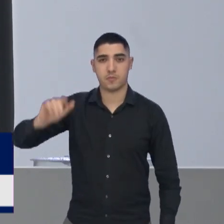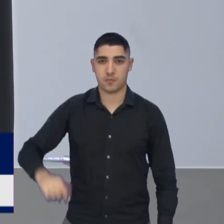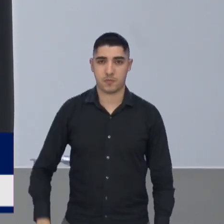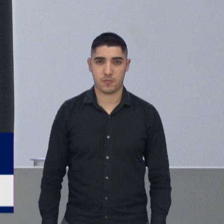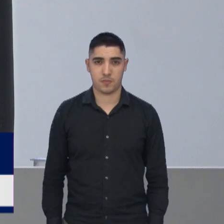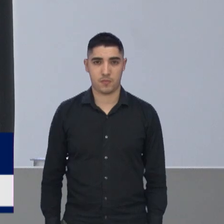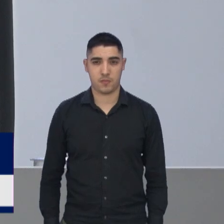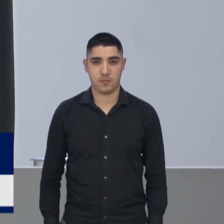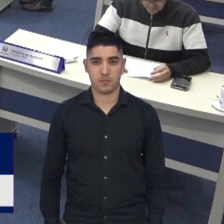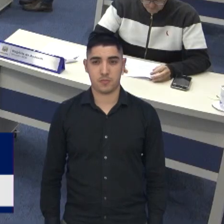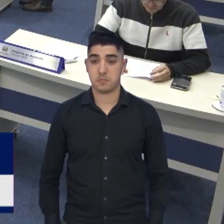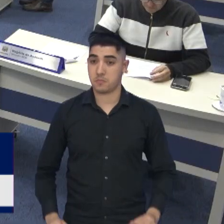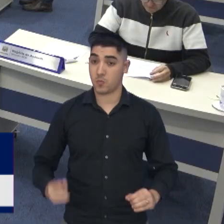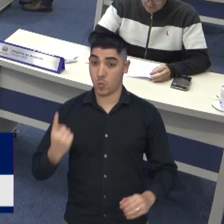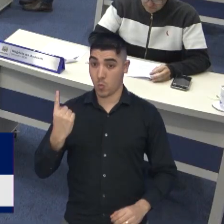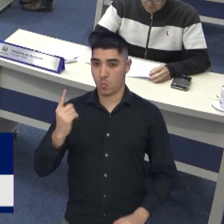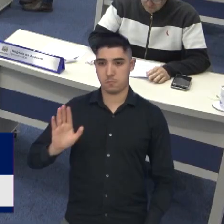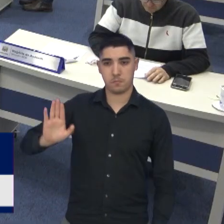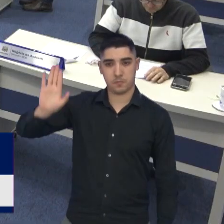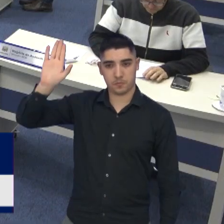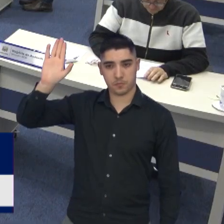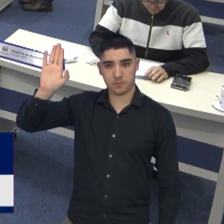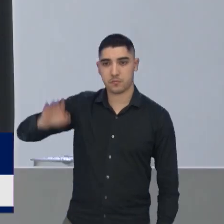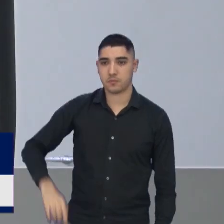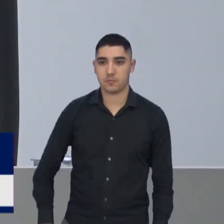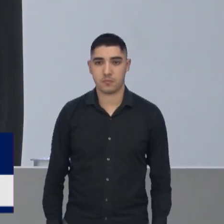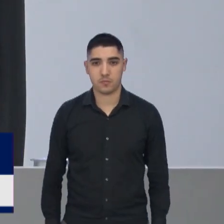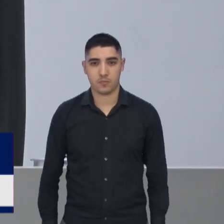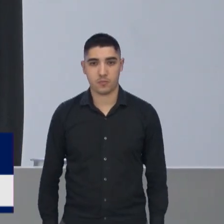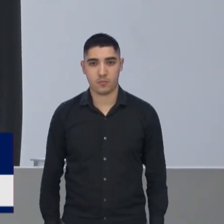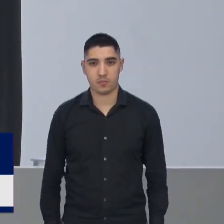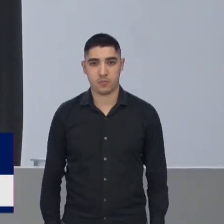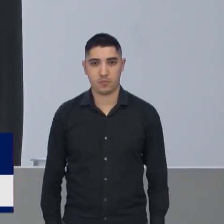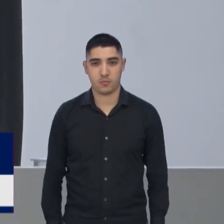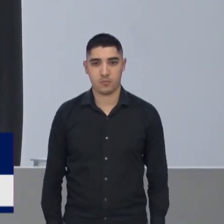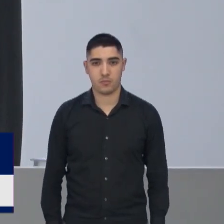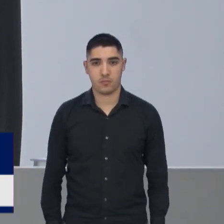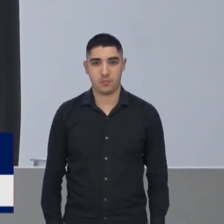que se manifestem. Um voto contrário, senhor presidente.